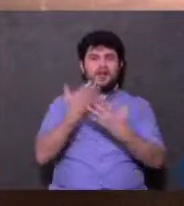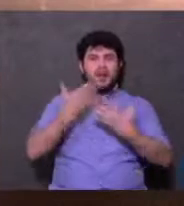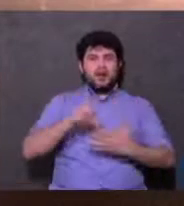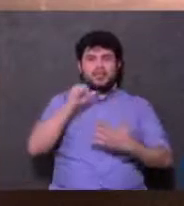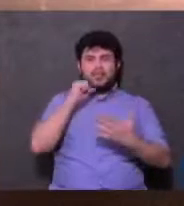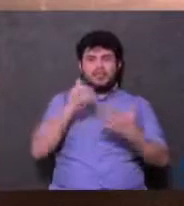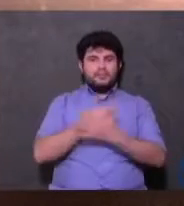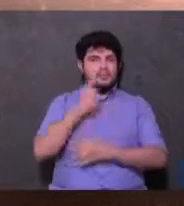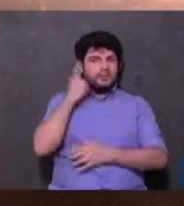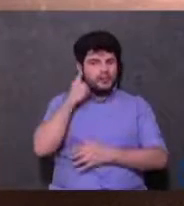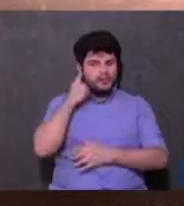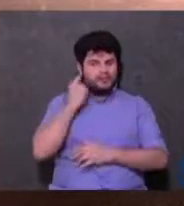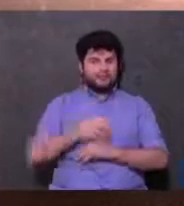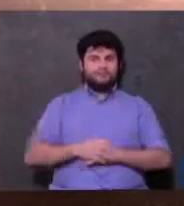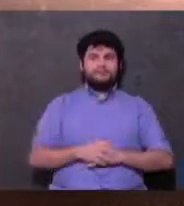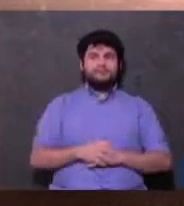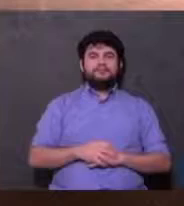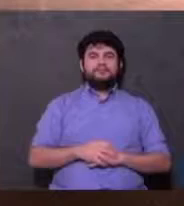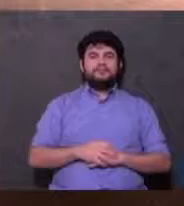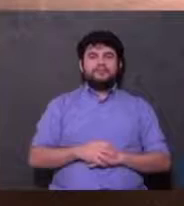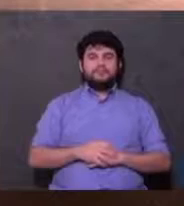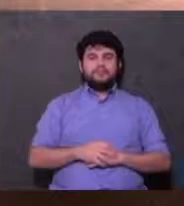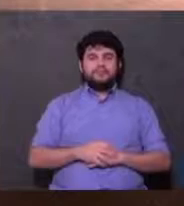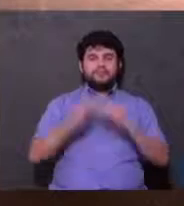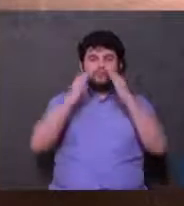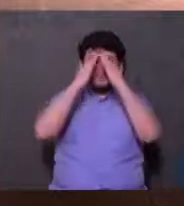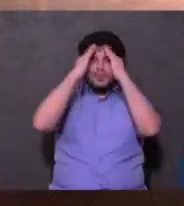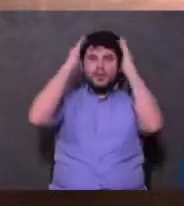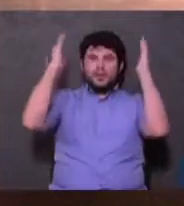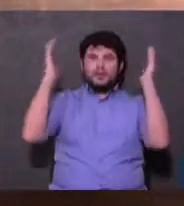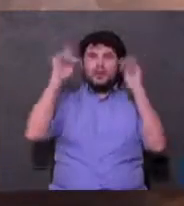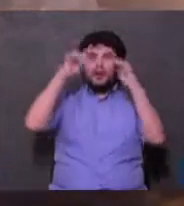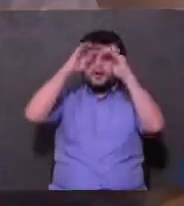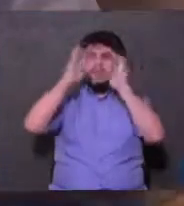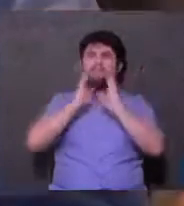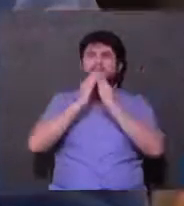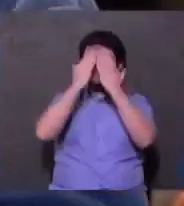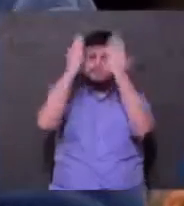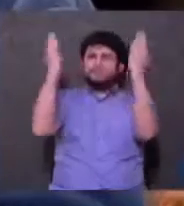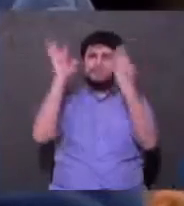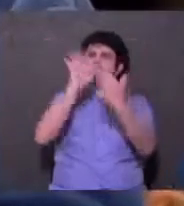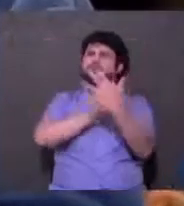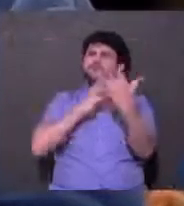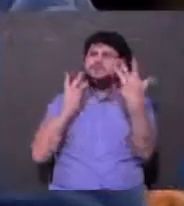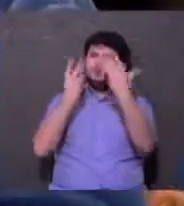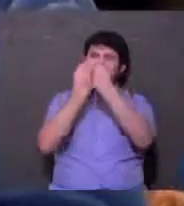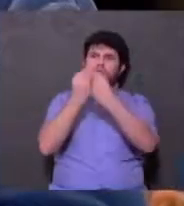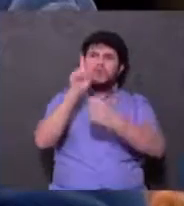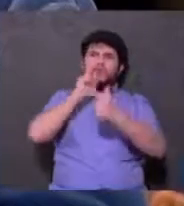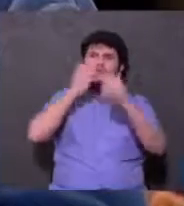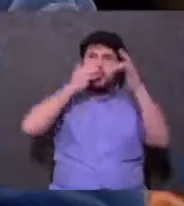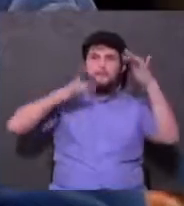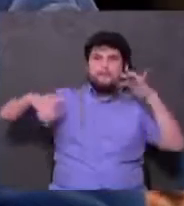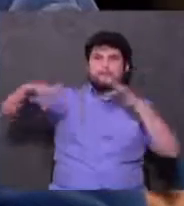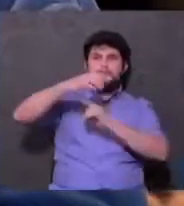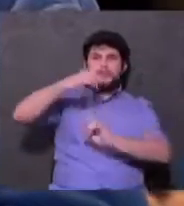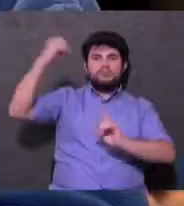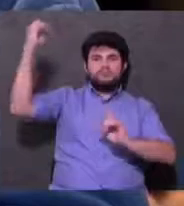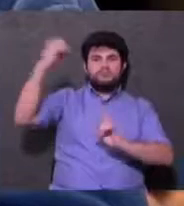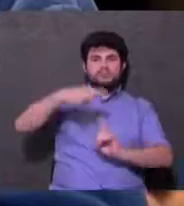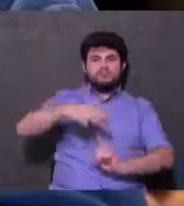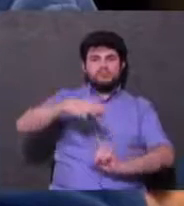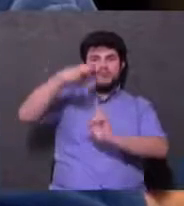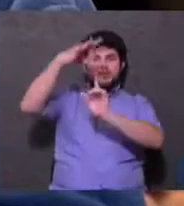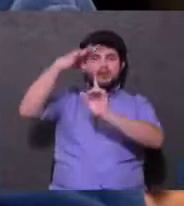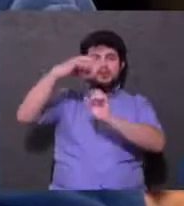nossa morte. Amém. Je vous salue, Marie, pleine de grâce. Le Seigneur est avec vous. Vous êtes bénie entre toutes